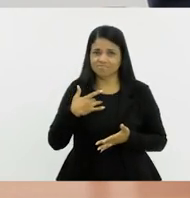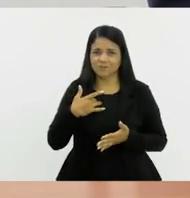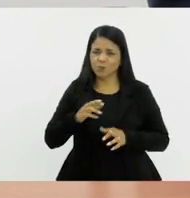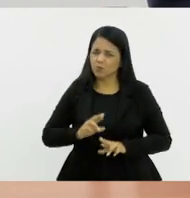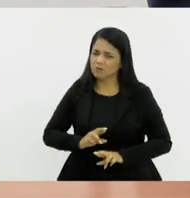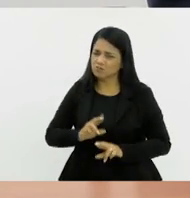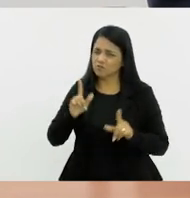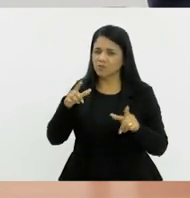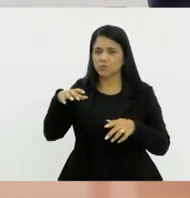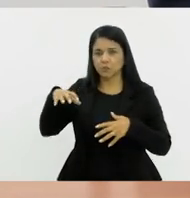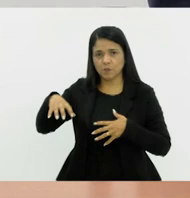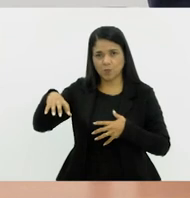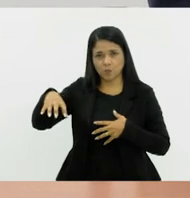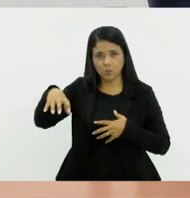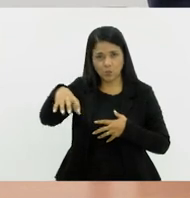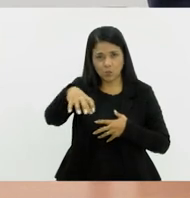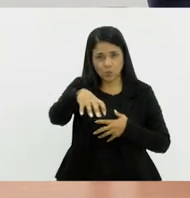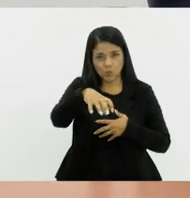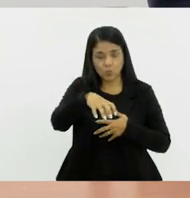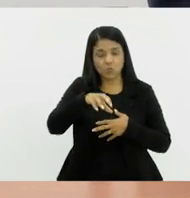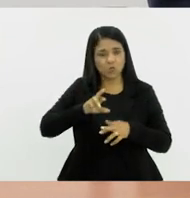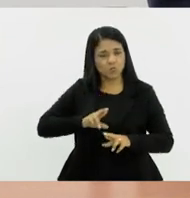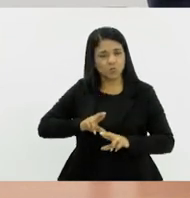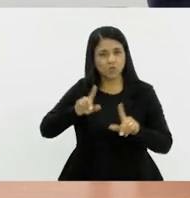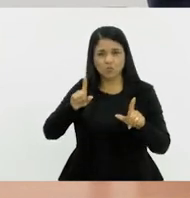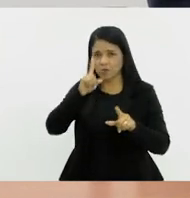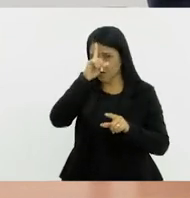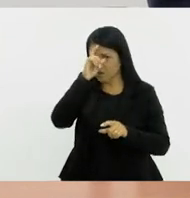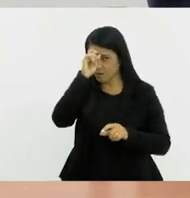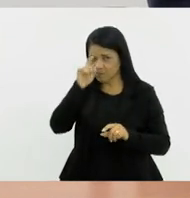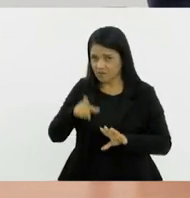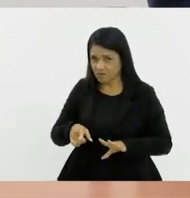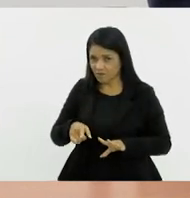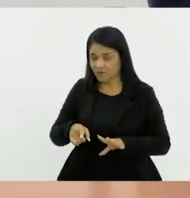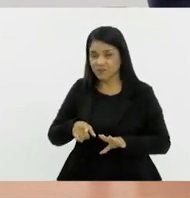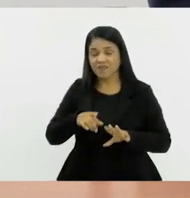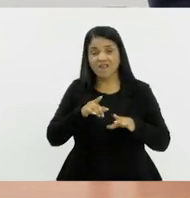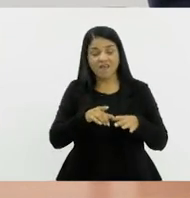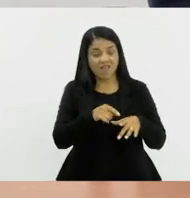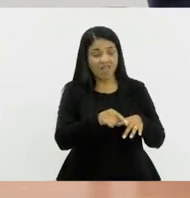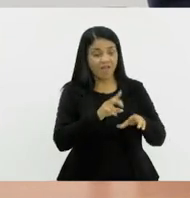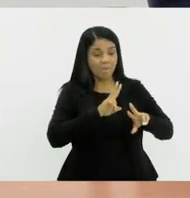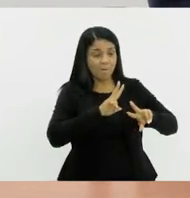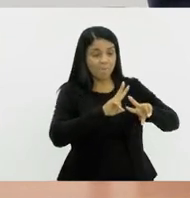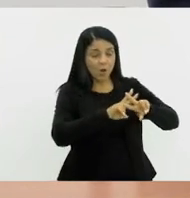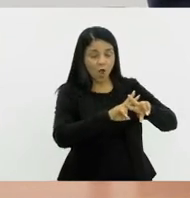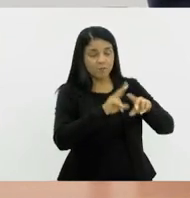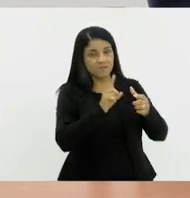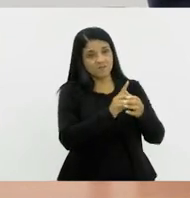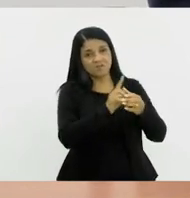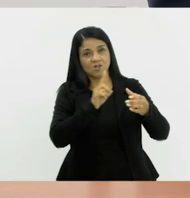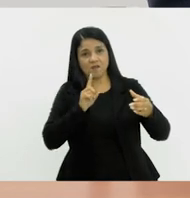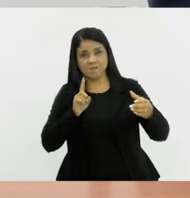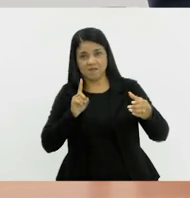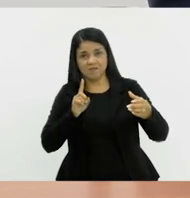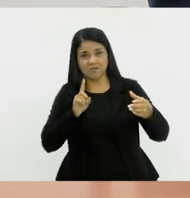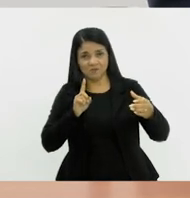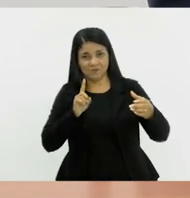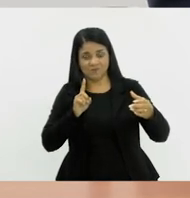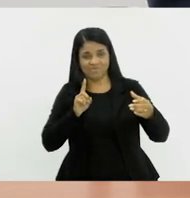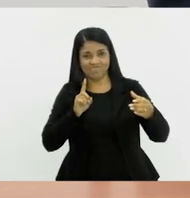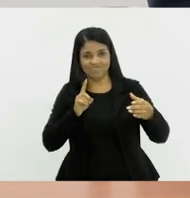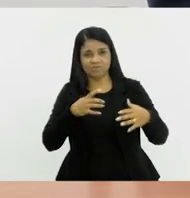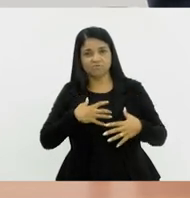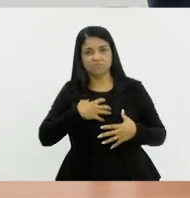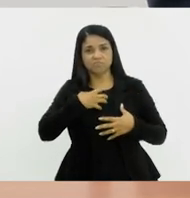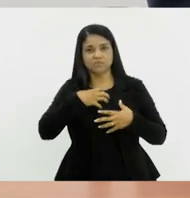unidade hospitalar, é uma unidade prisional para isolamento respiratório, e lá dentro vai ter